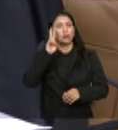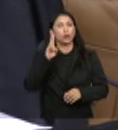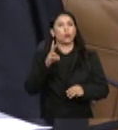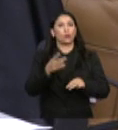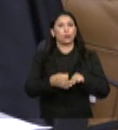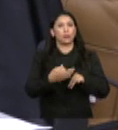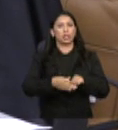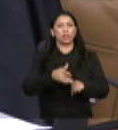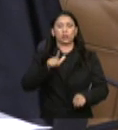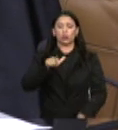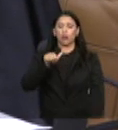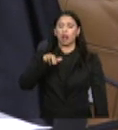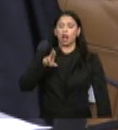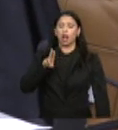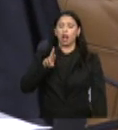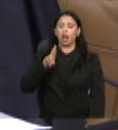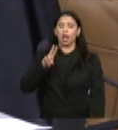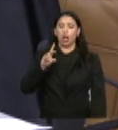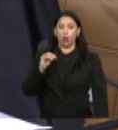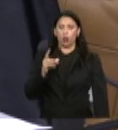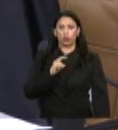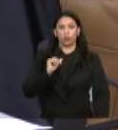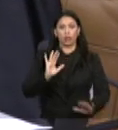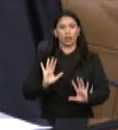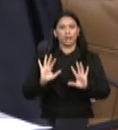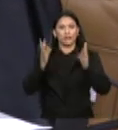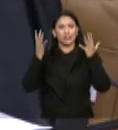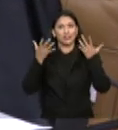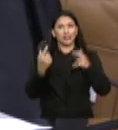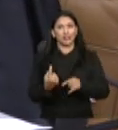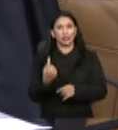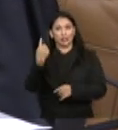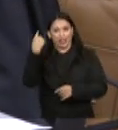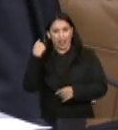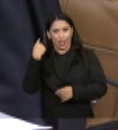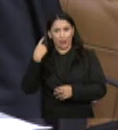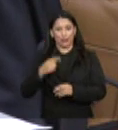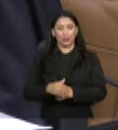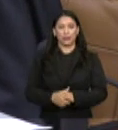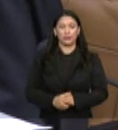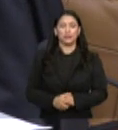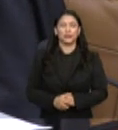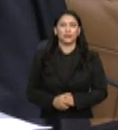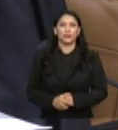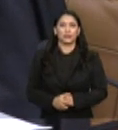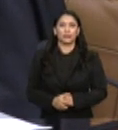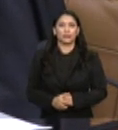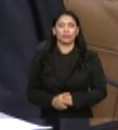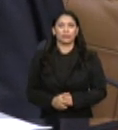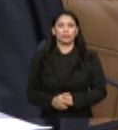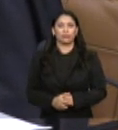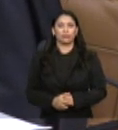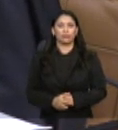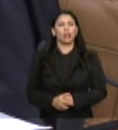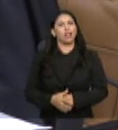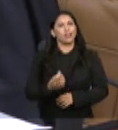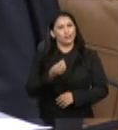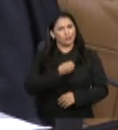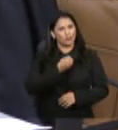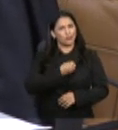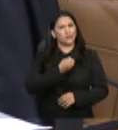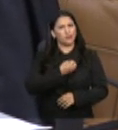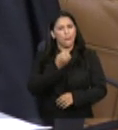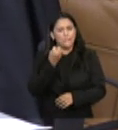proferida por ocasião dos festejos daquela passagem soube cumprir a vida